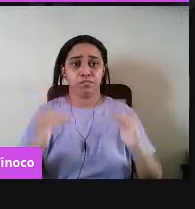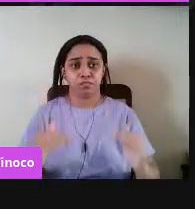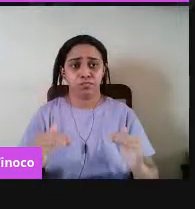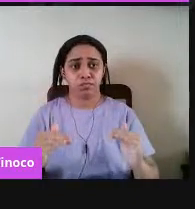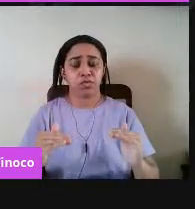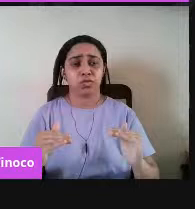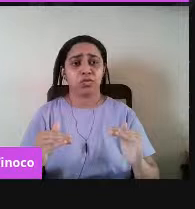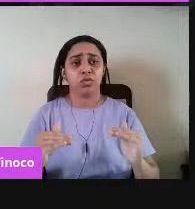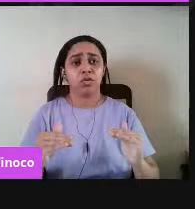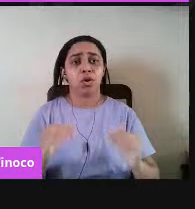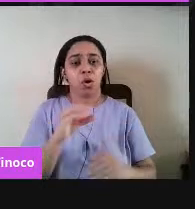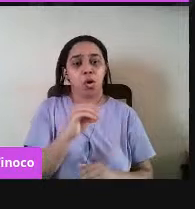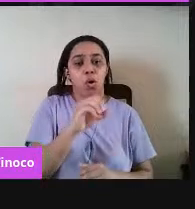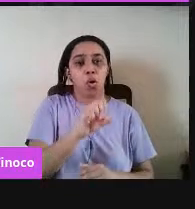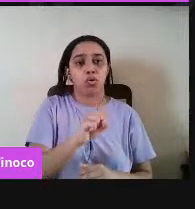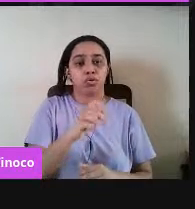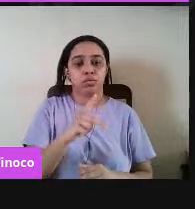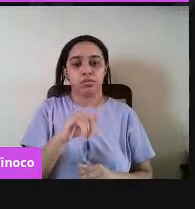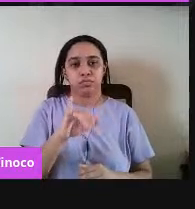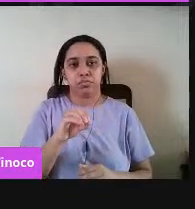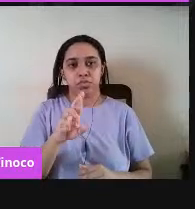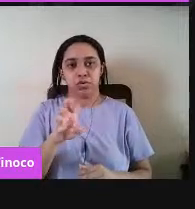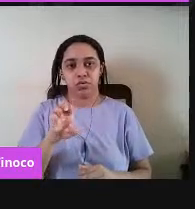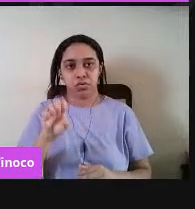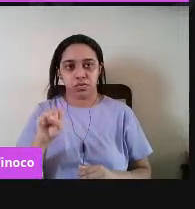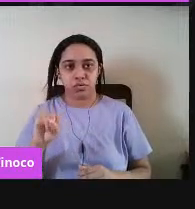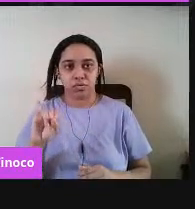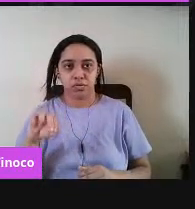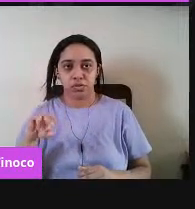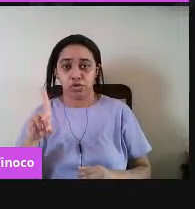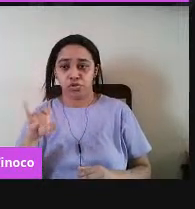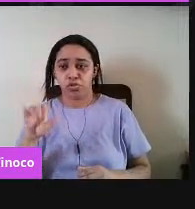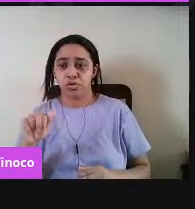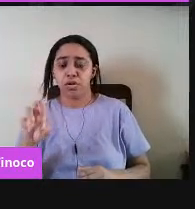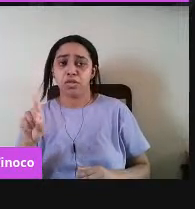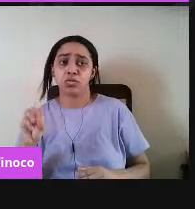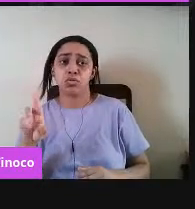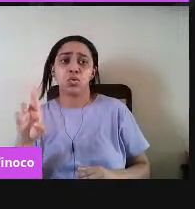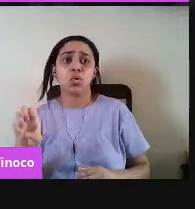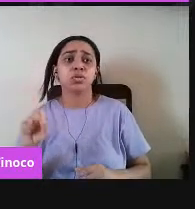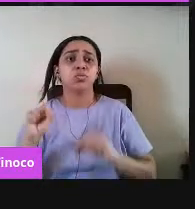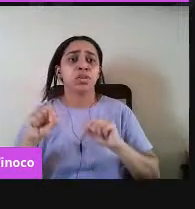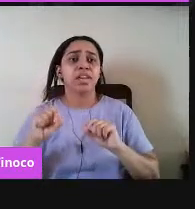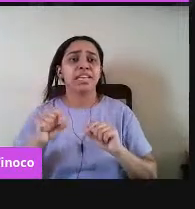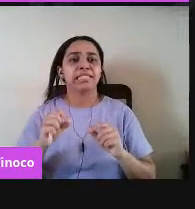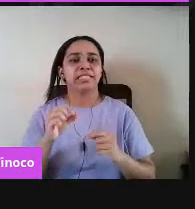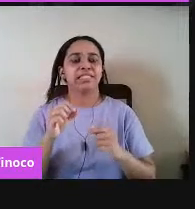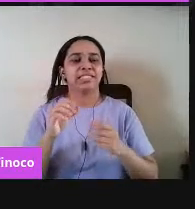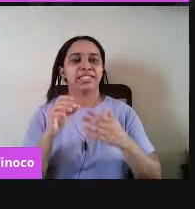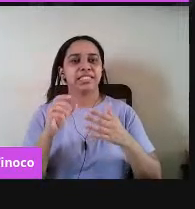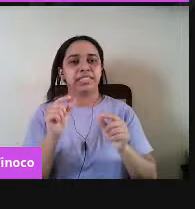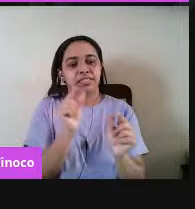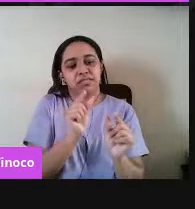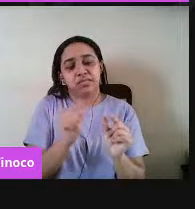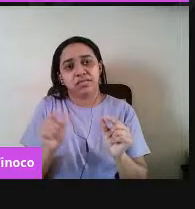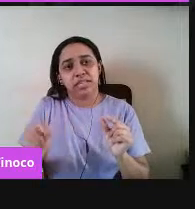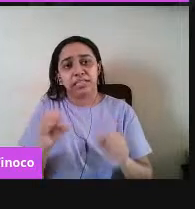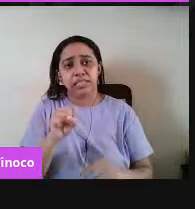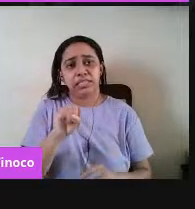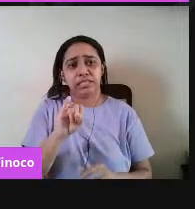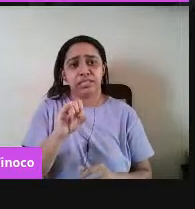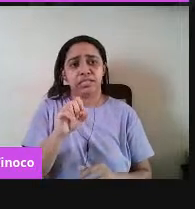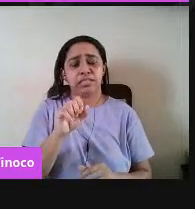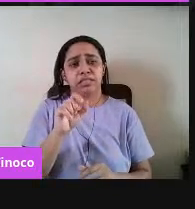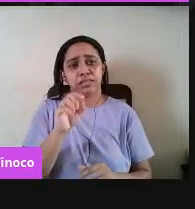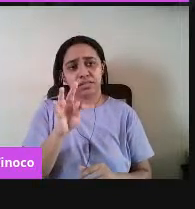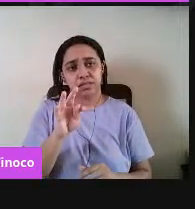os piores indicadores, esse sintagma nominal, ele é uma assertiva. Ele diz assim,